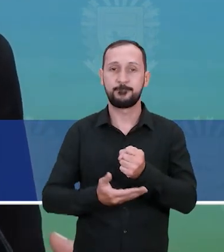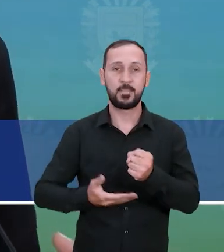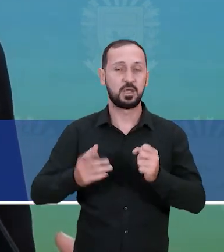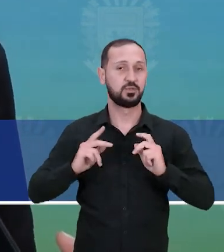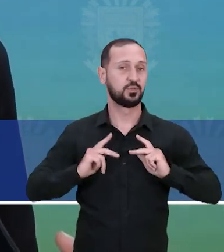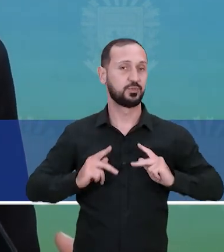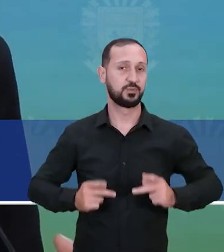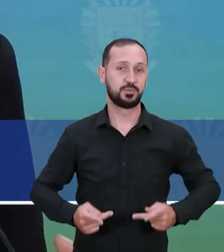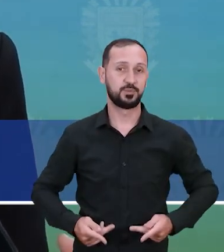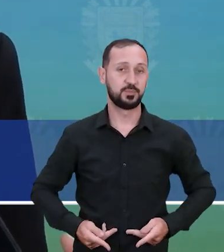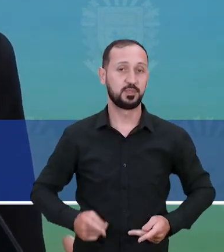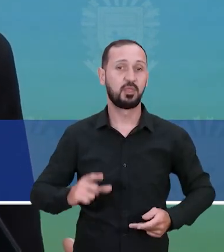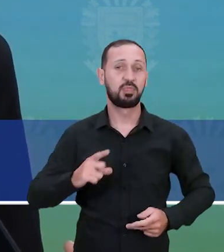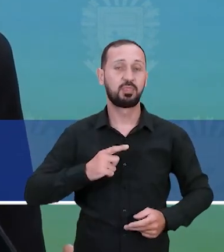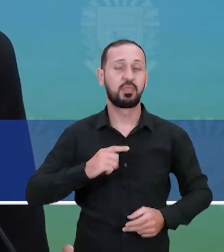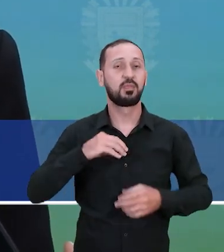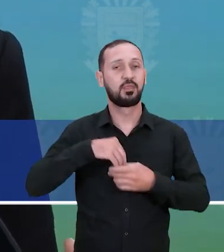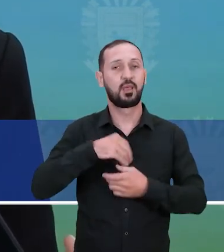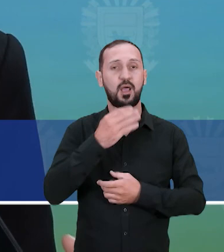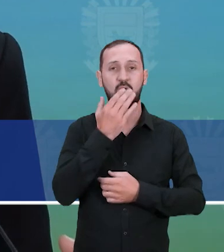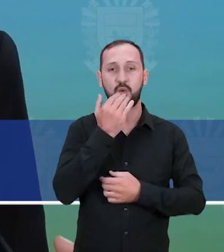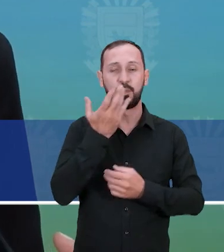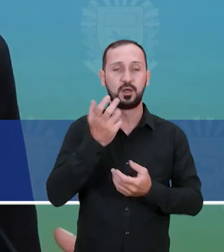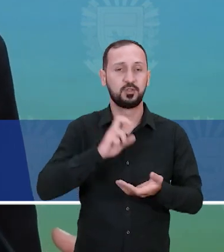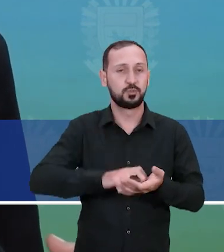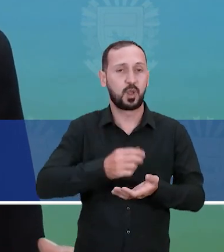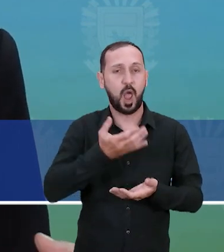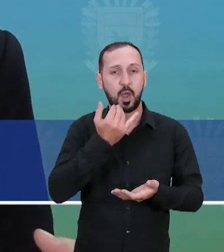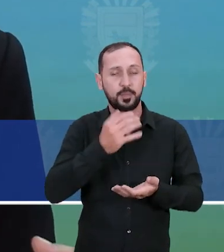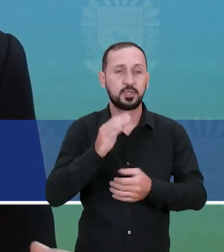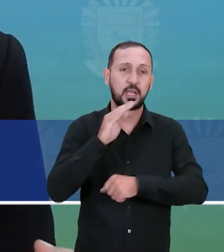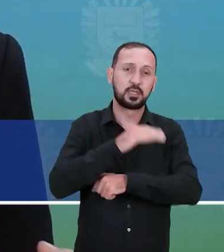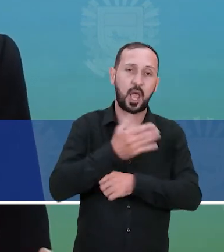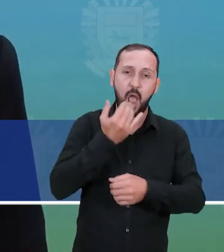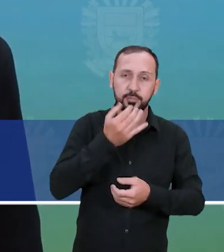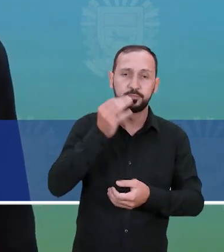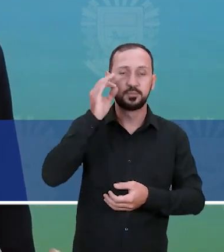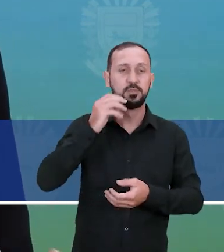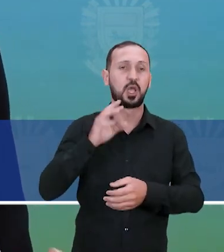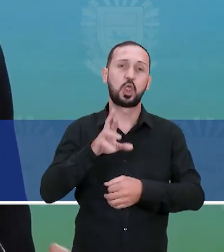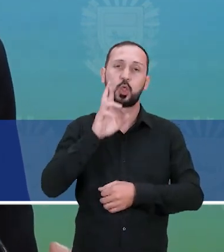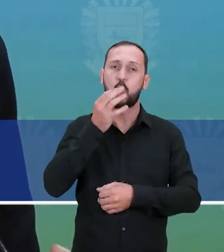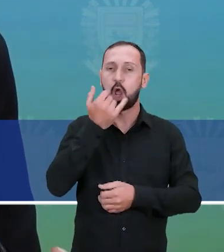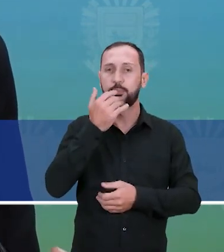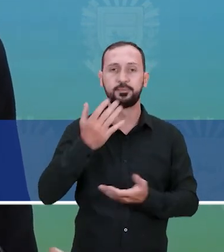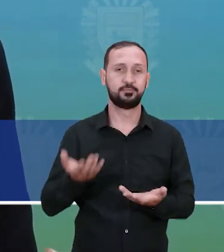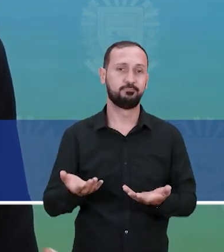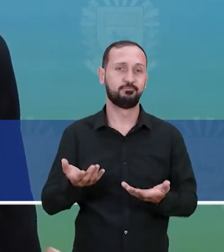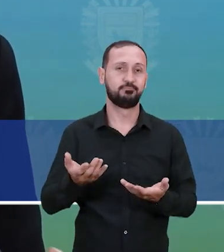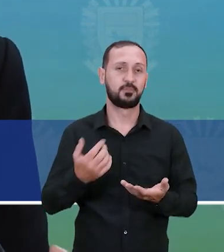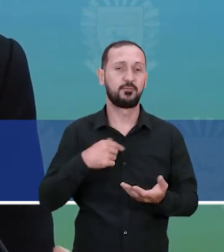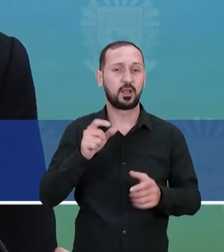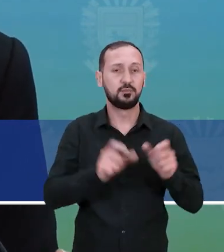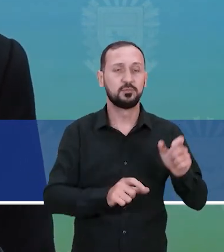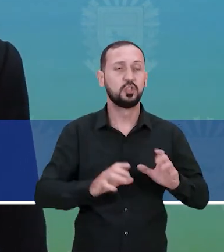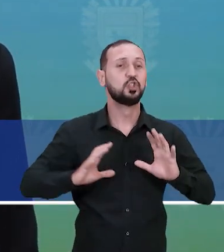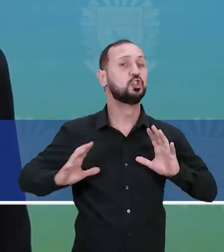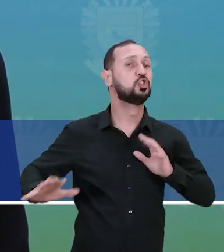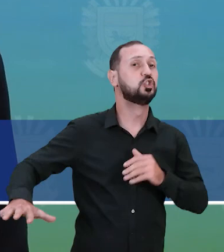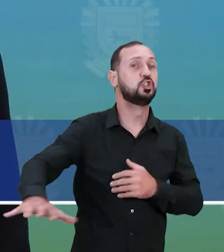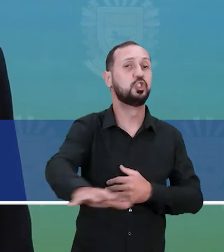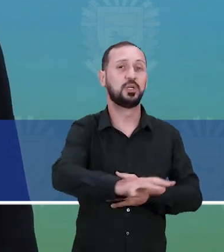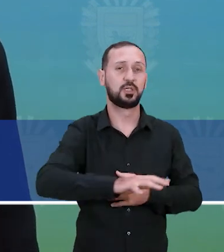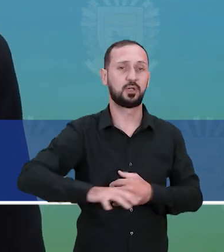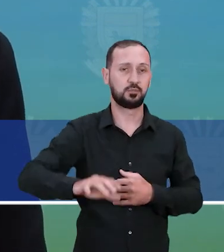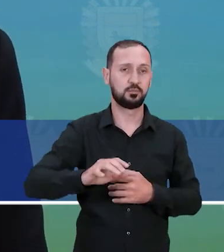elementar do ser humano ter uma alimentação. É um café da manhã, um almoço e um jantar. E quando eu falo desse ser humano, eu falo de